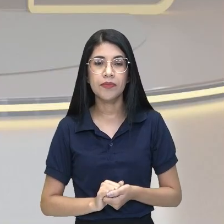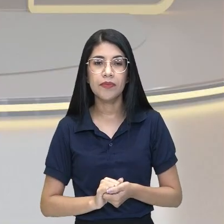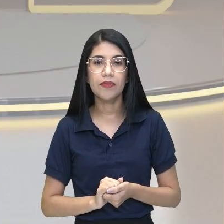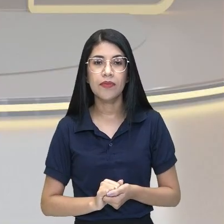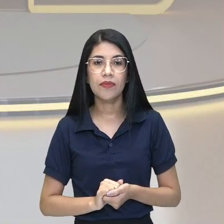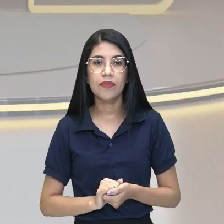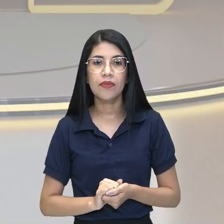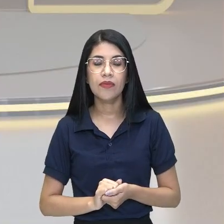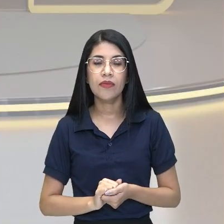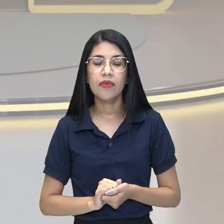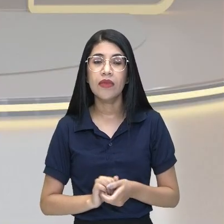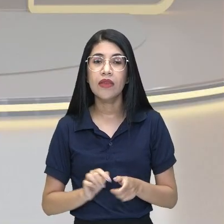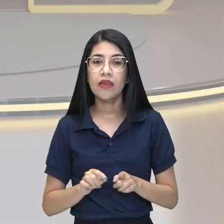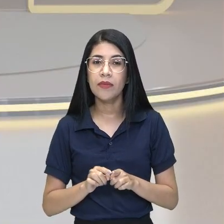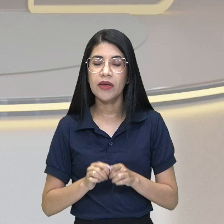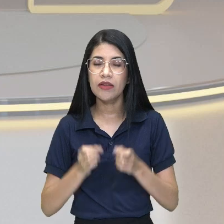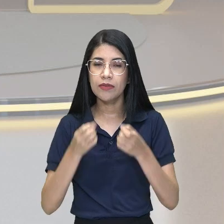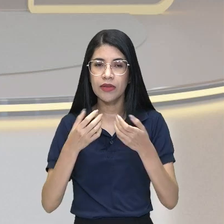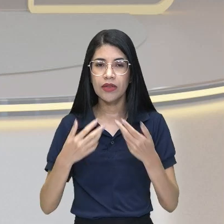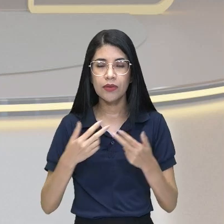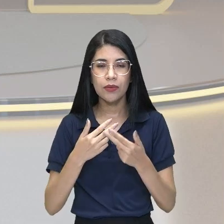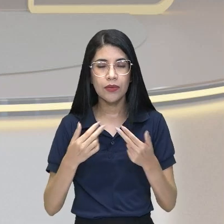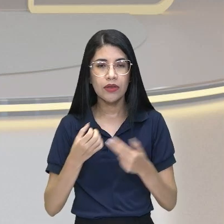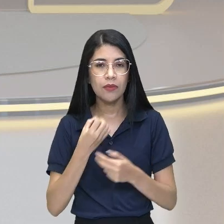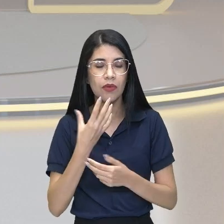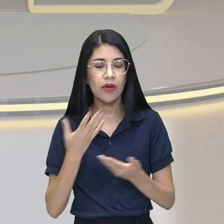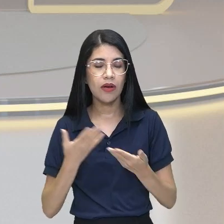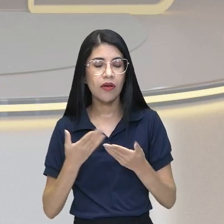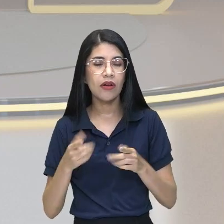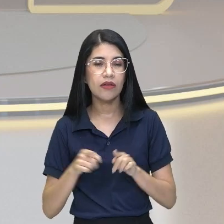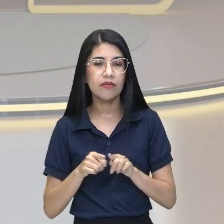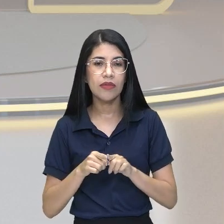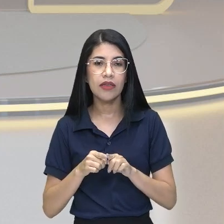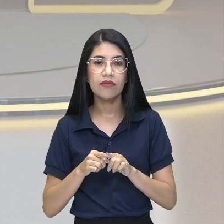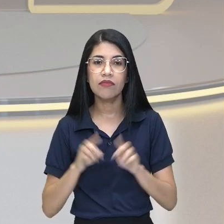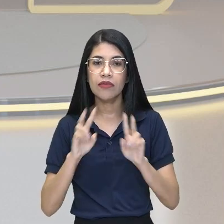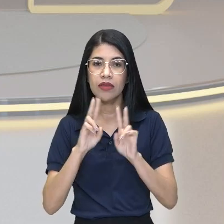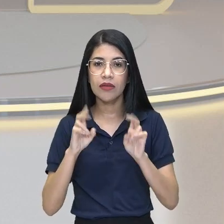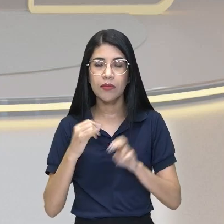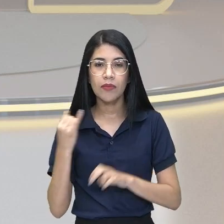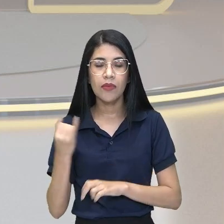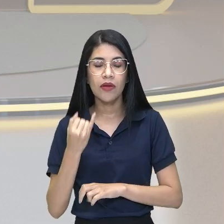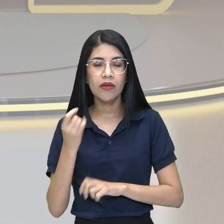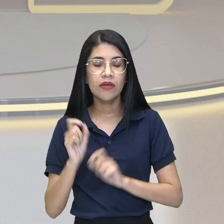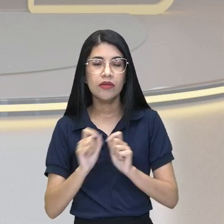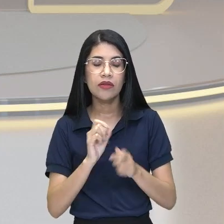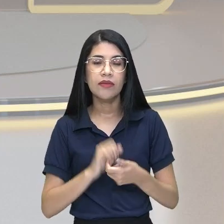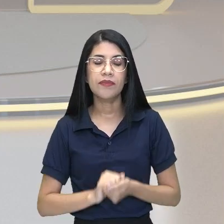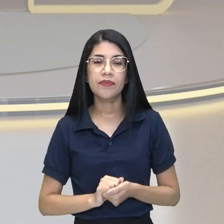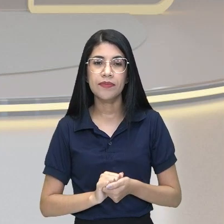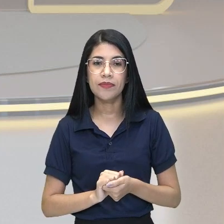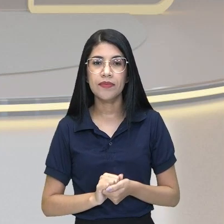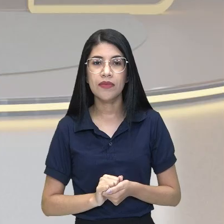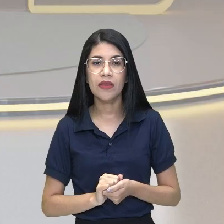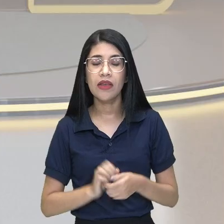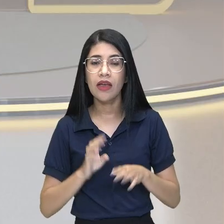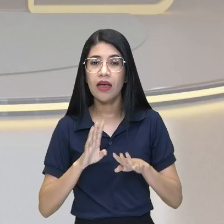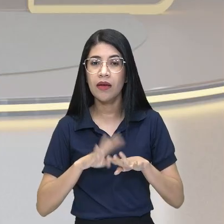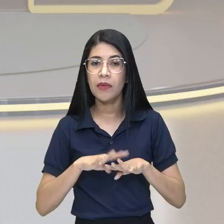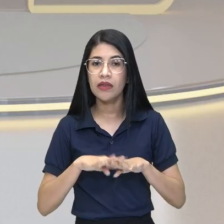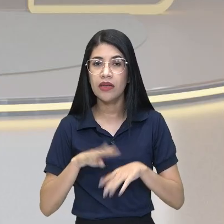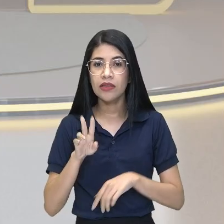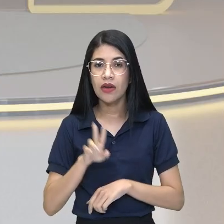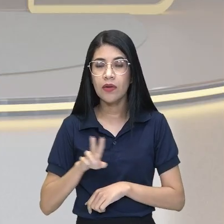falar em coisa boa, agora nós vamos falar de coisas importantíssimas, tá? A matemática está aqui para que